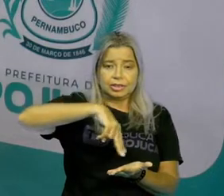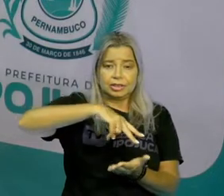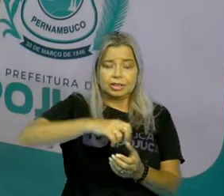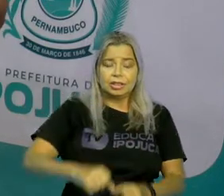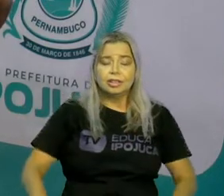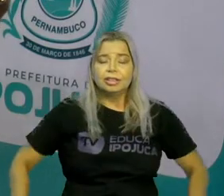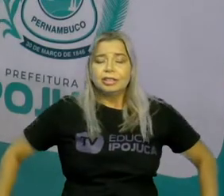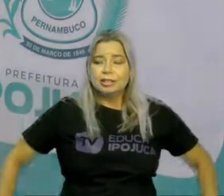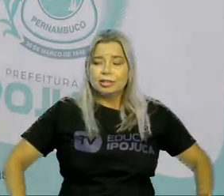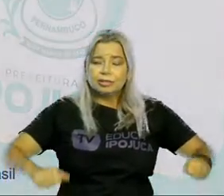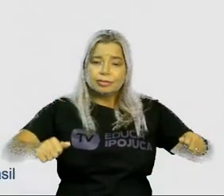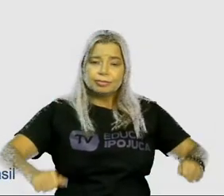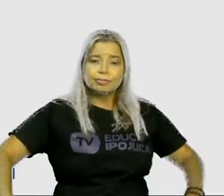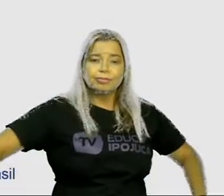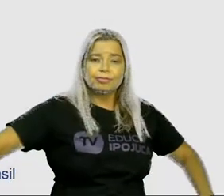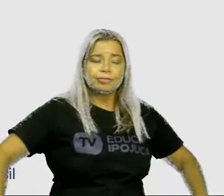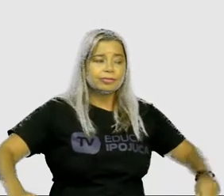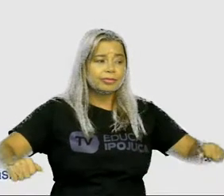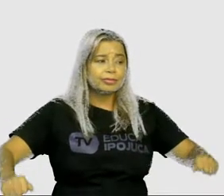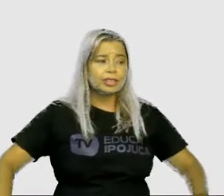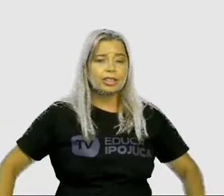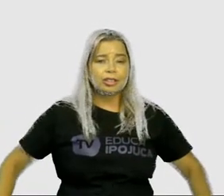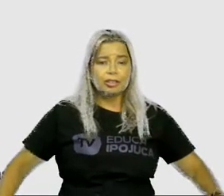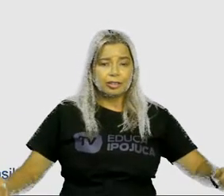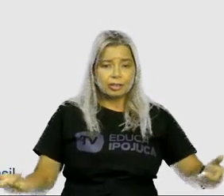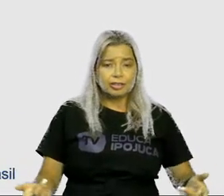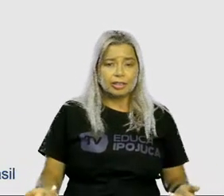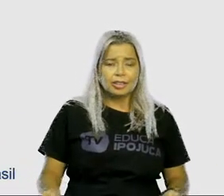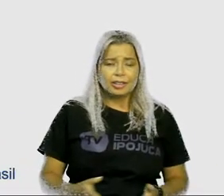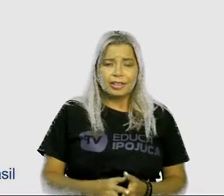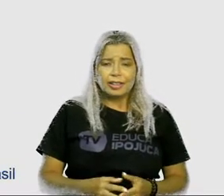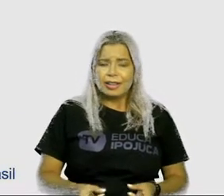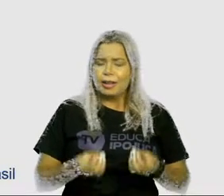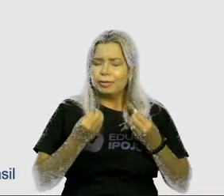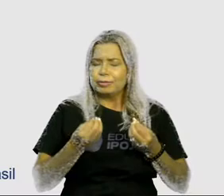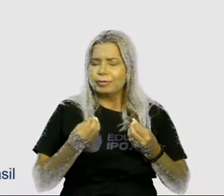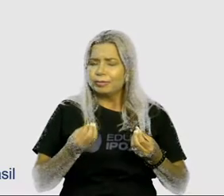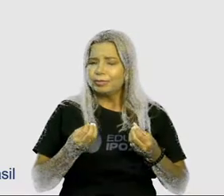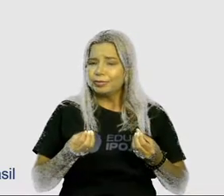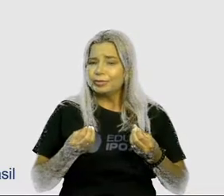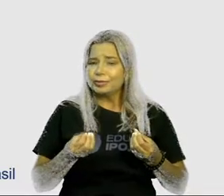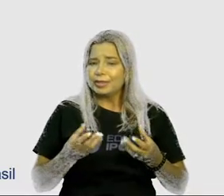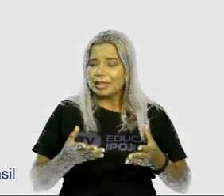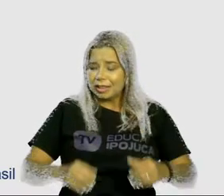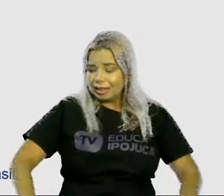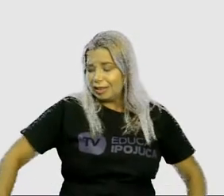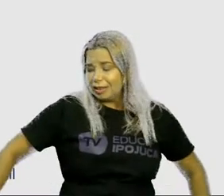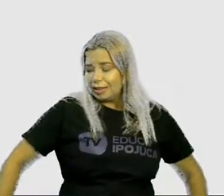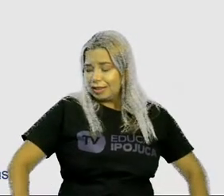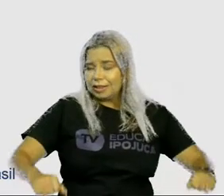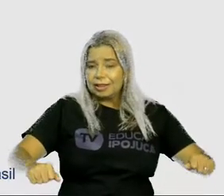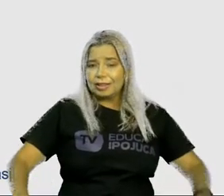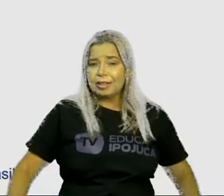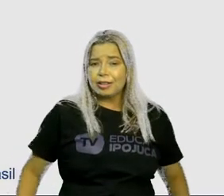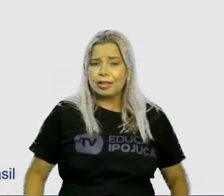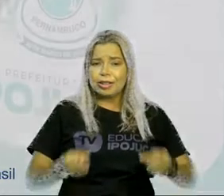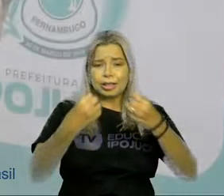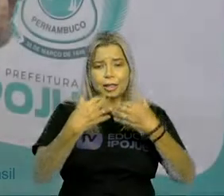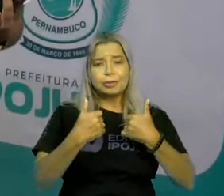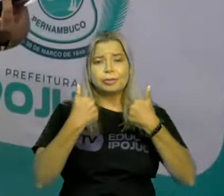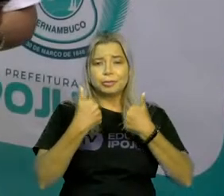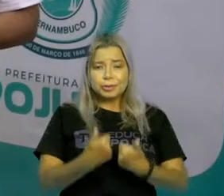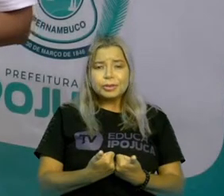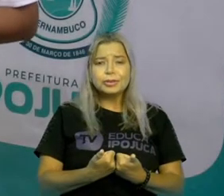roda. Tem algo mais que jogue mais energia do que uma dança de roda, onde está todo mundo ali cantando, se